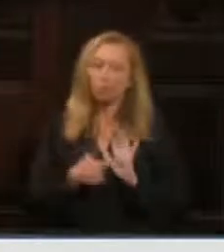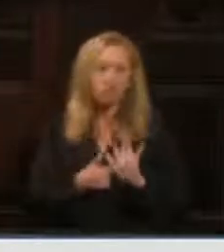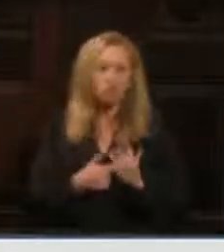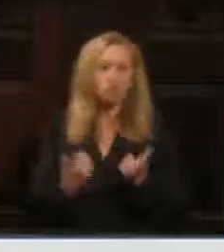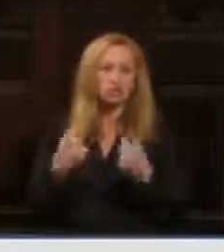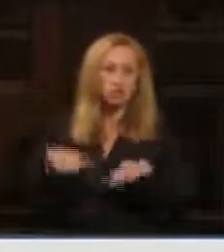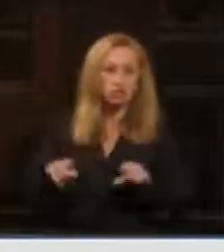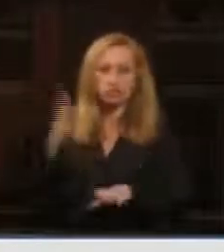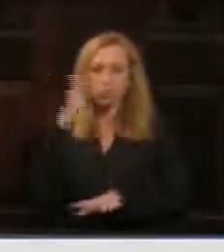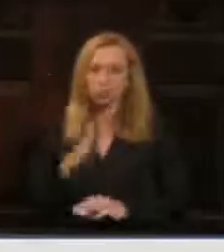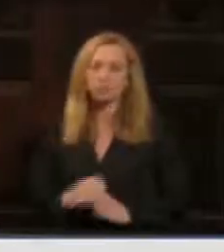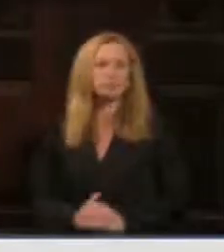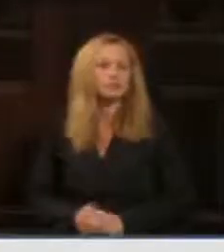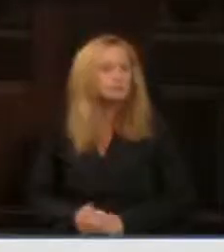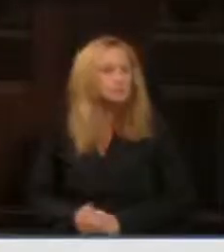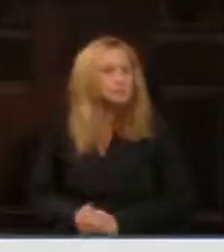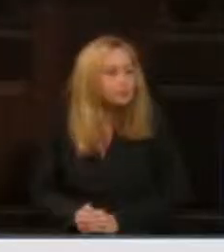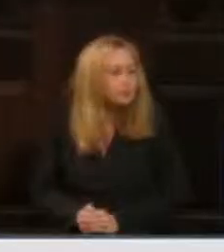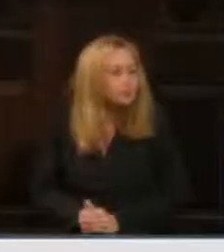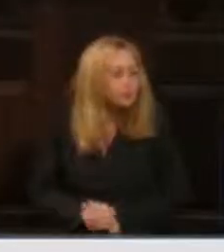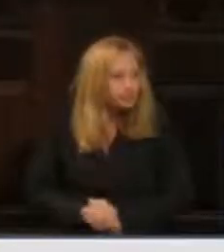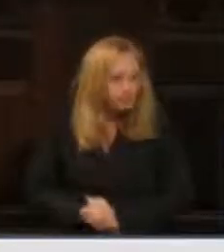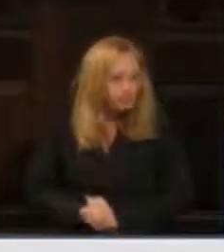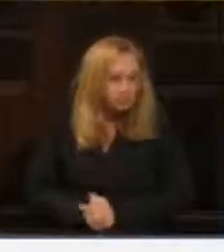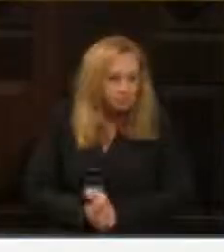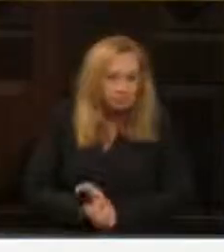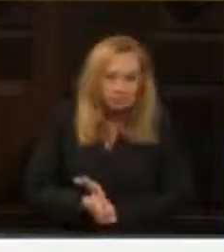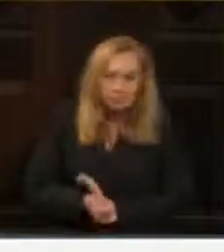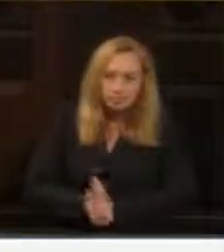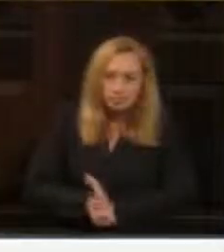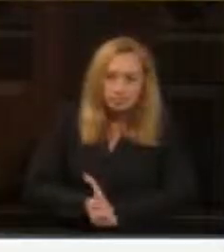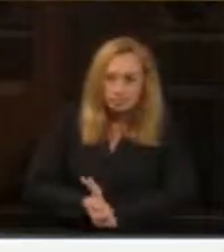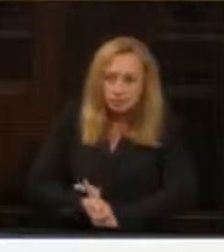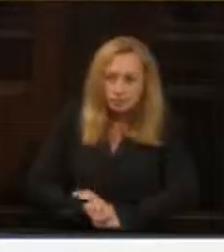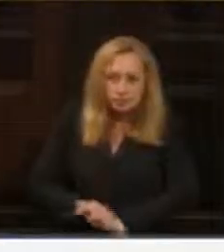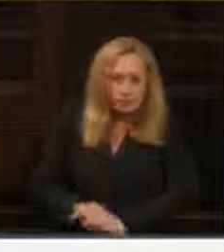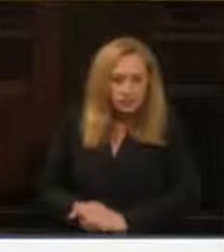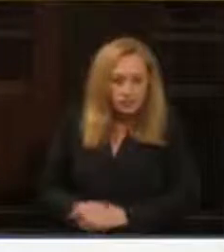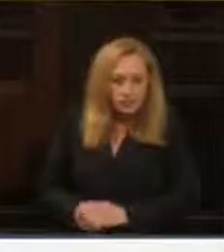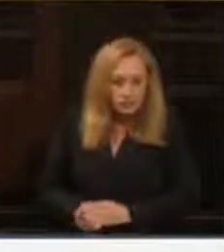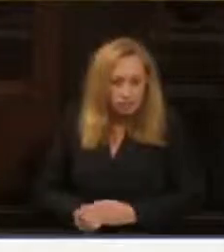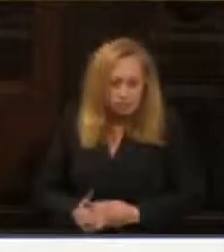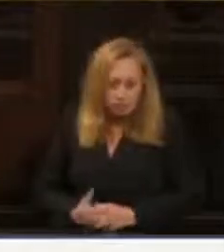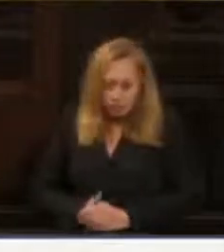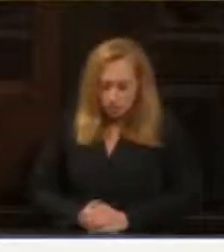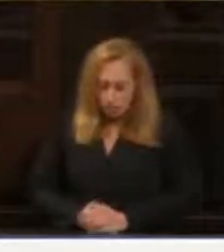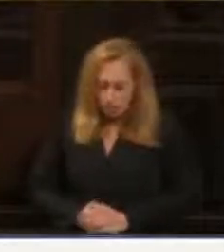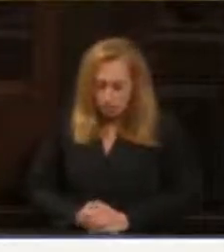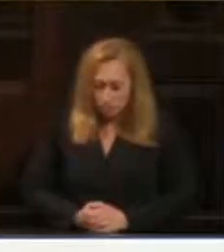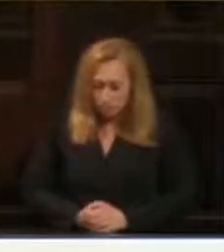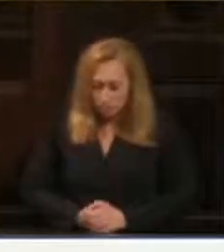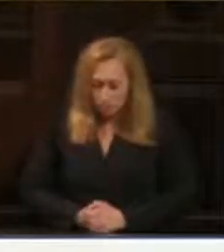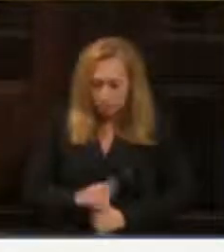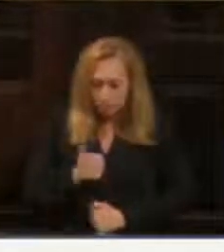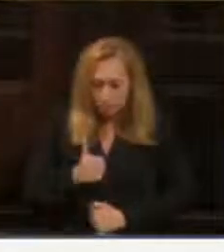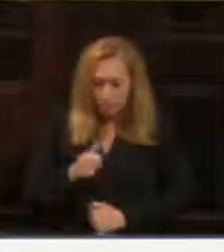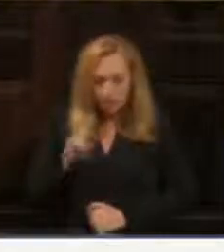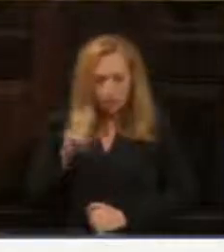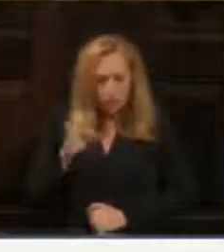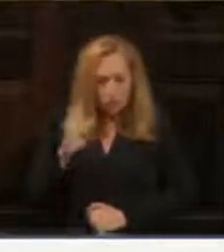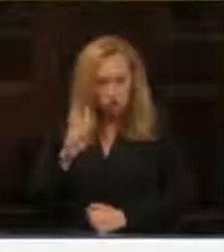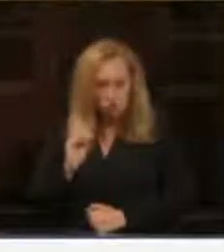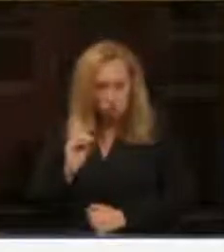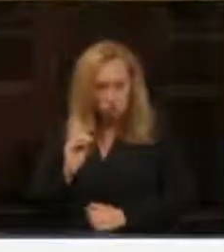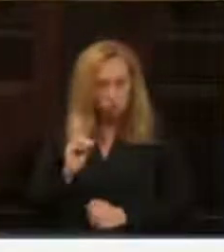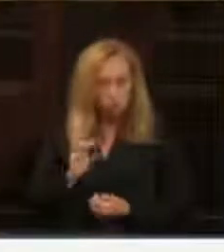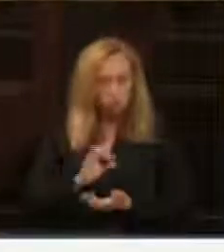Por favor, a parte. Deputado Alexandre, por favor, gostaria de uma parte. Concedido a parte. Em primeiro lugar, com relação ao visto, acho que